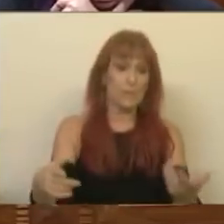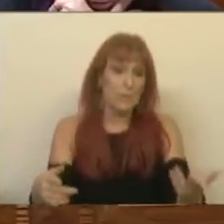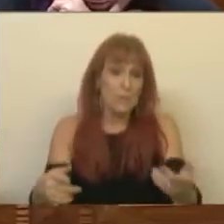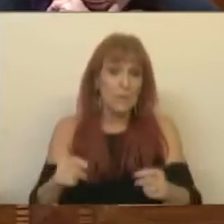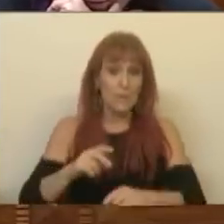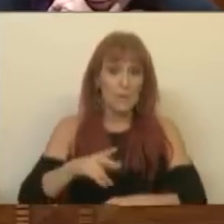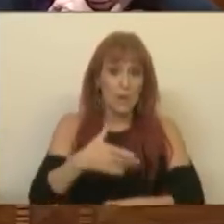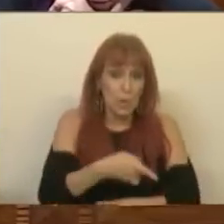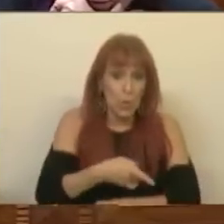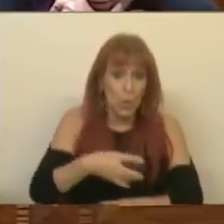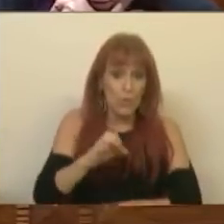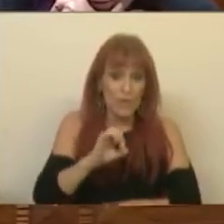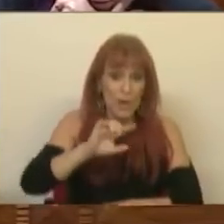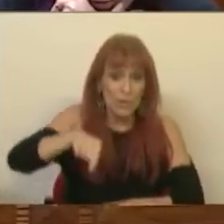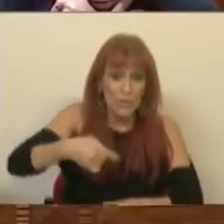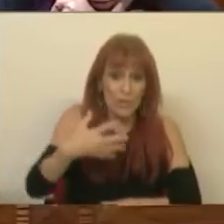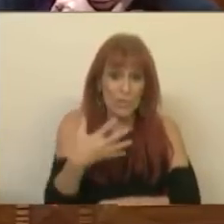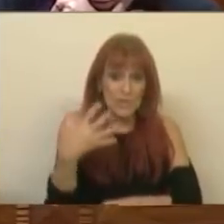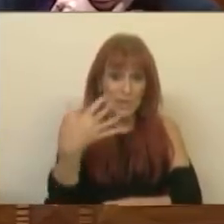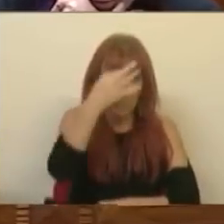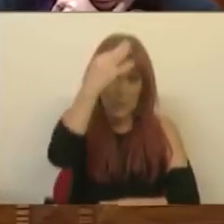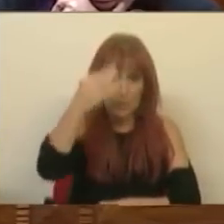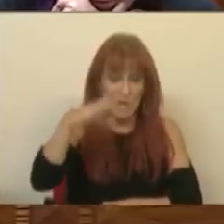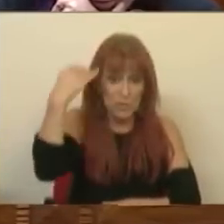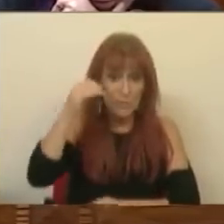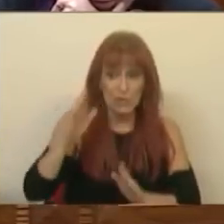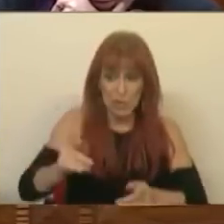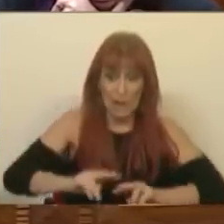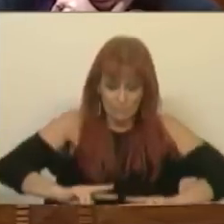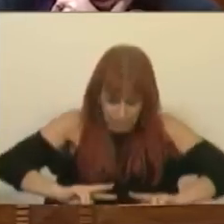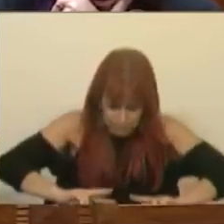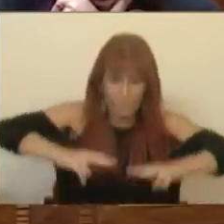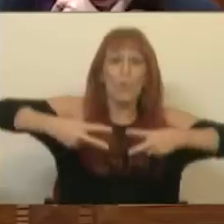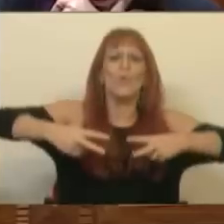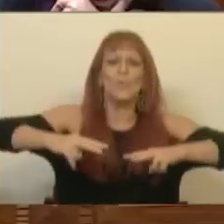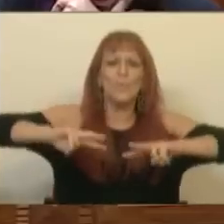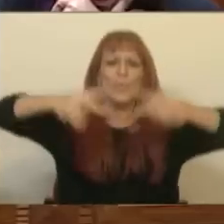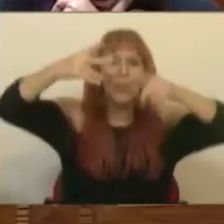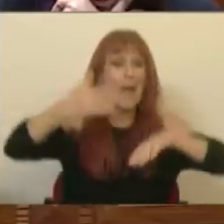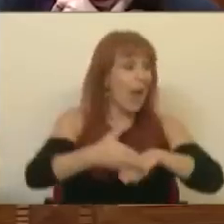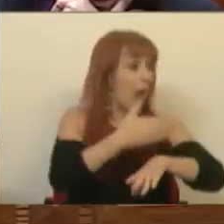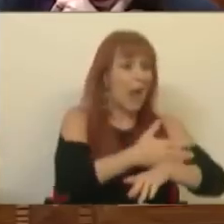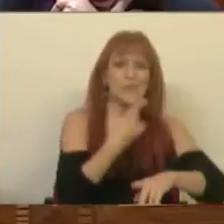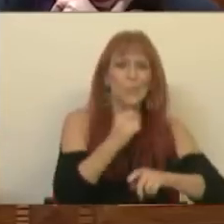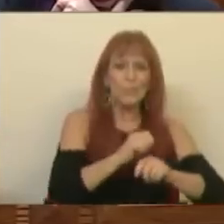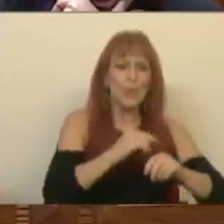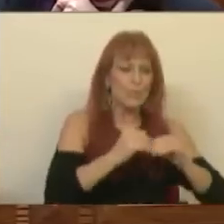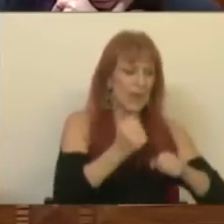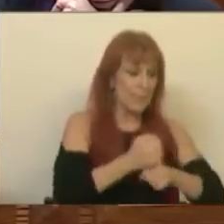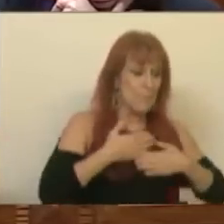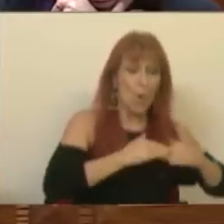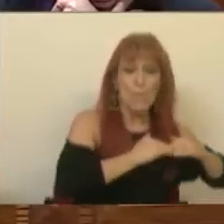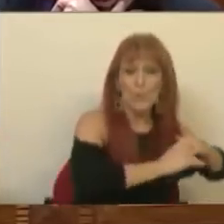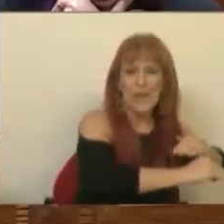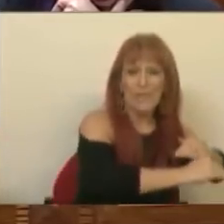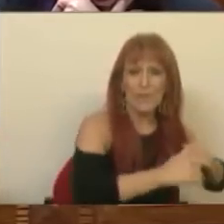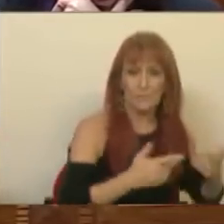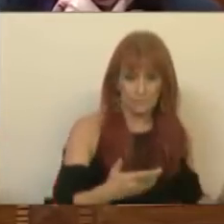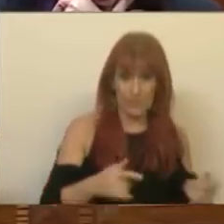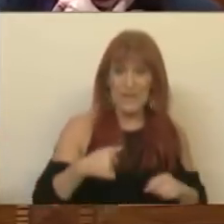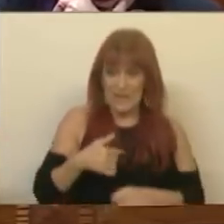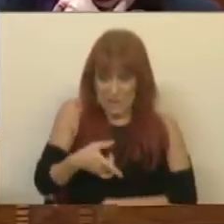em 98,5% dos professores já progrediram quando antes não podiam progredir que tinham carreira congelado